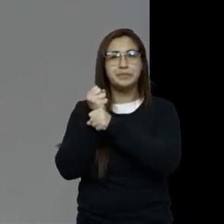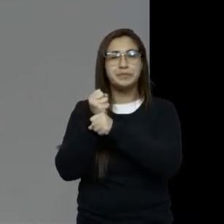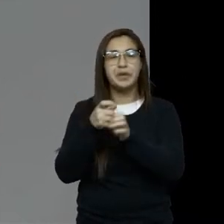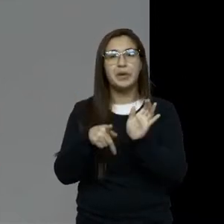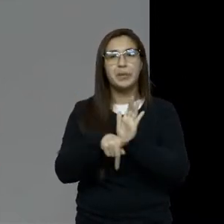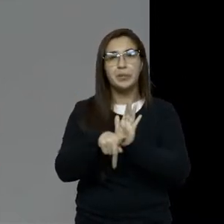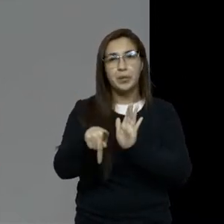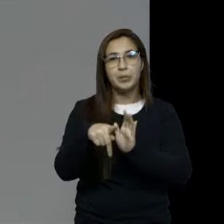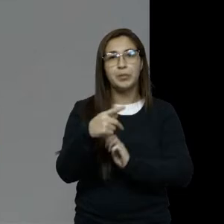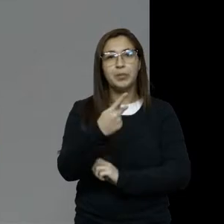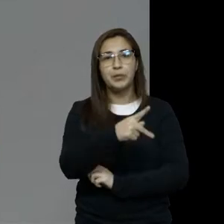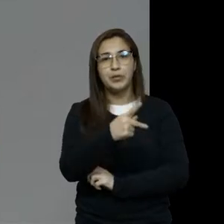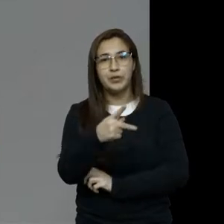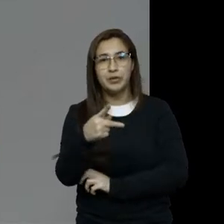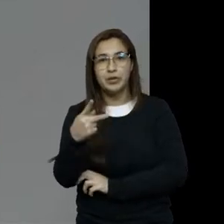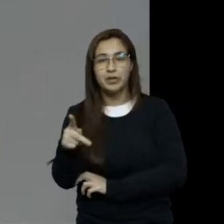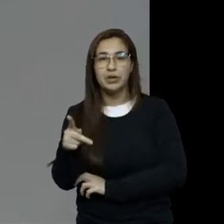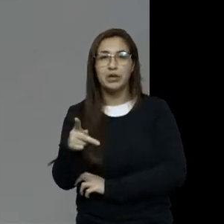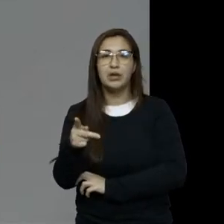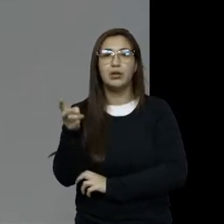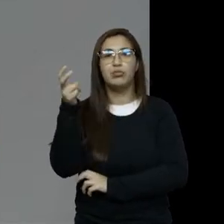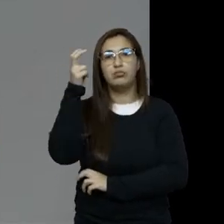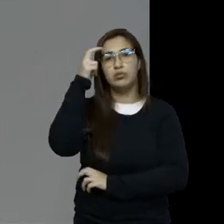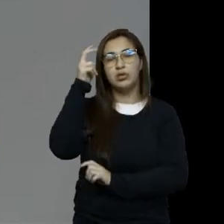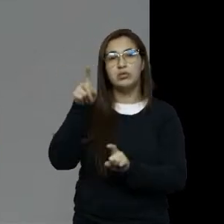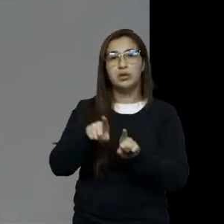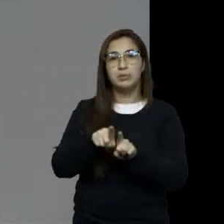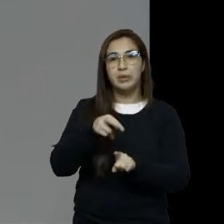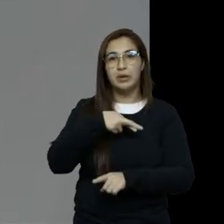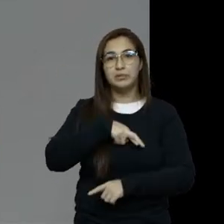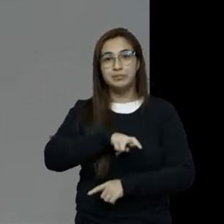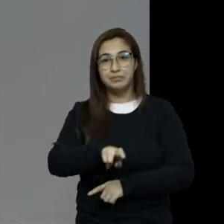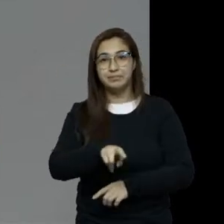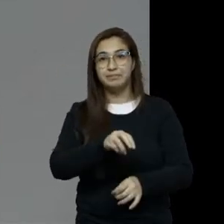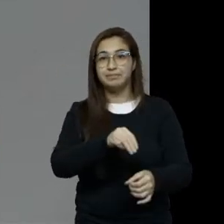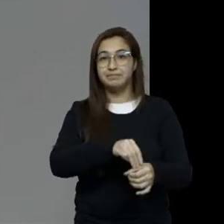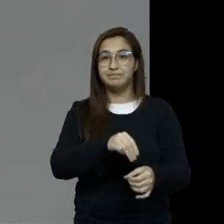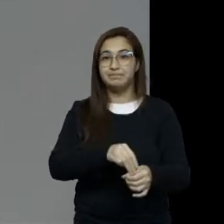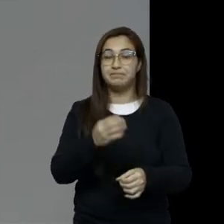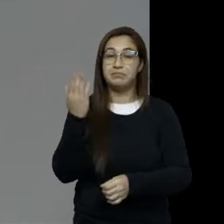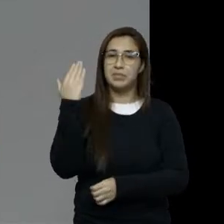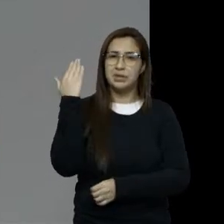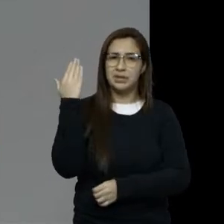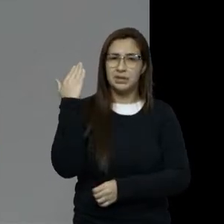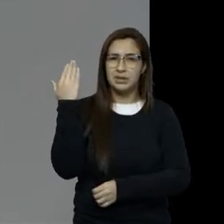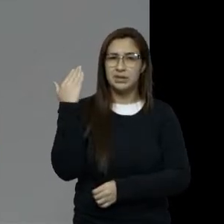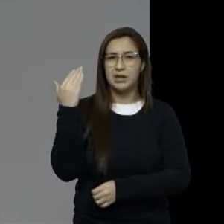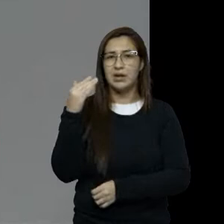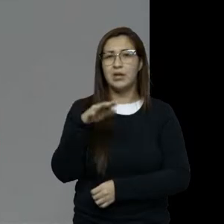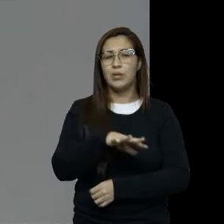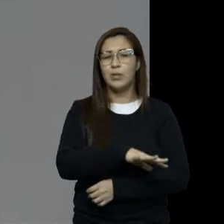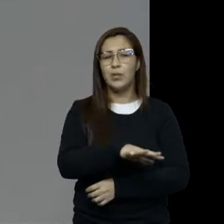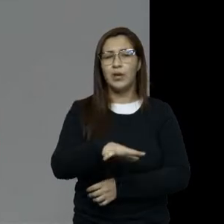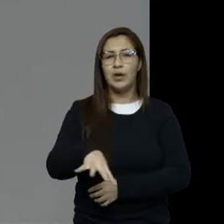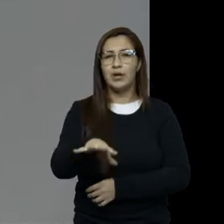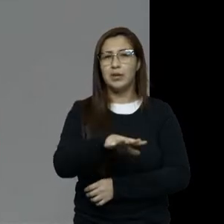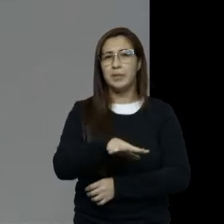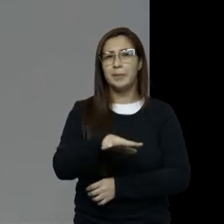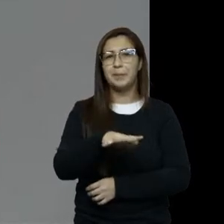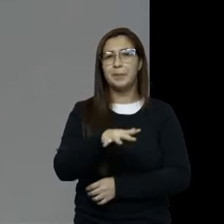cultural e religiosa do município a antiga Freguesia de Nossa Senhora Mãe dos Homens